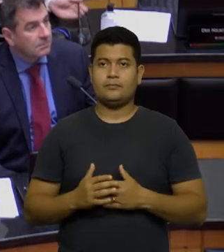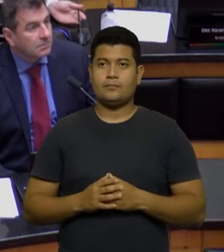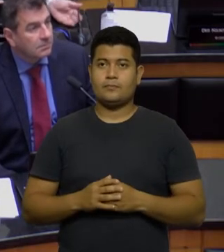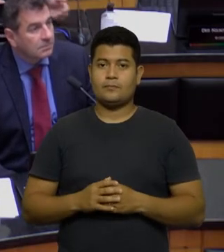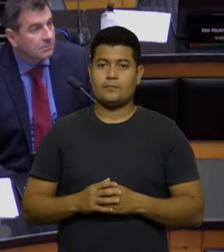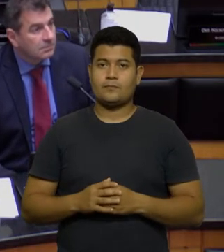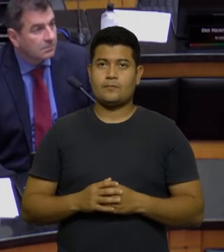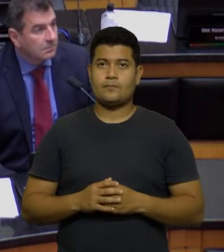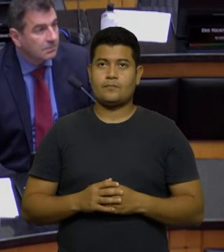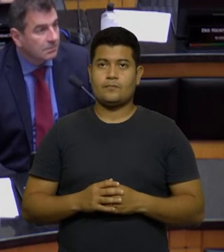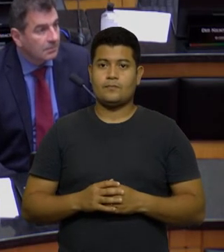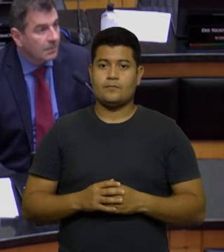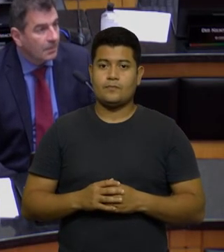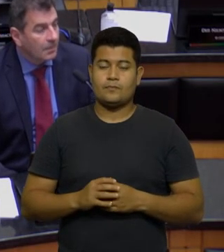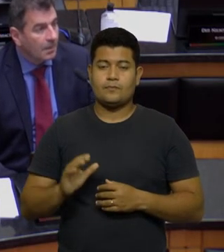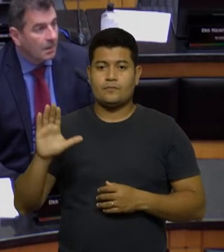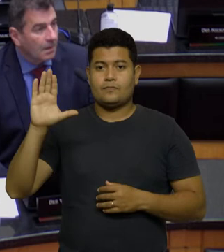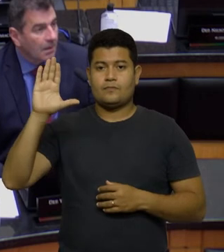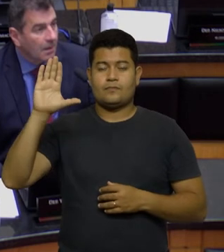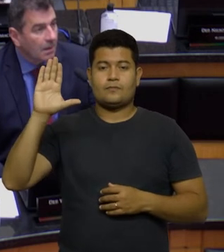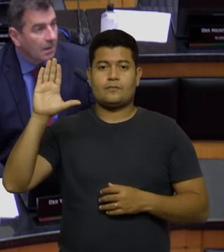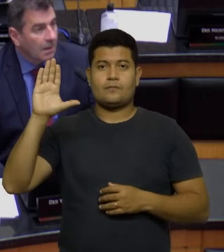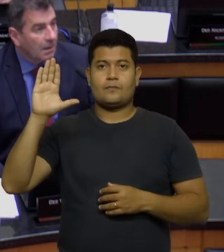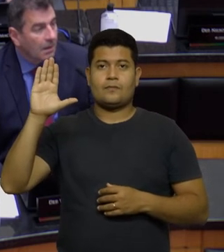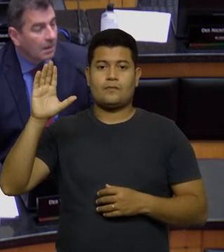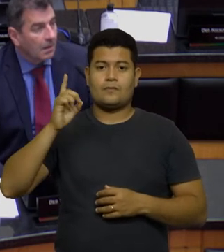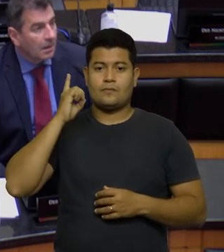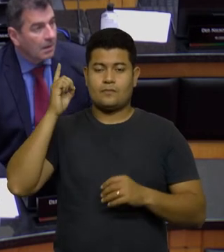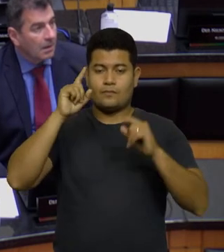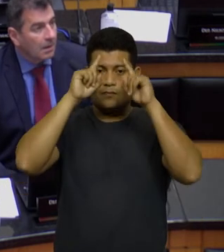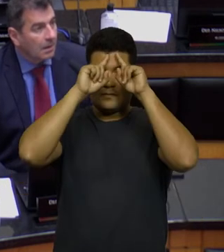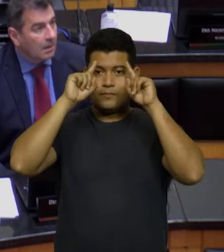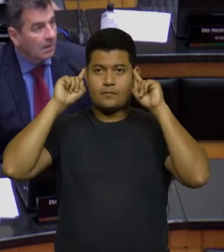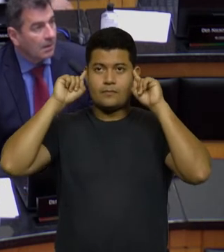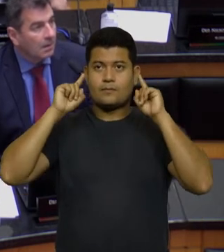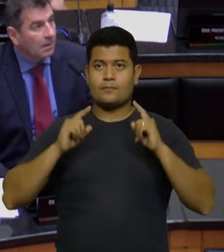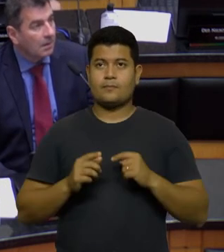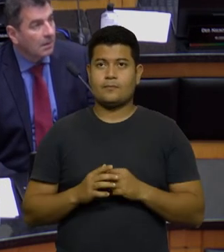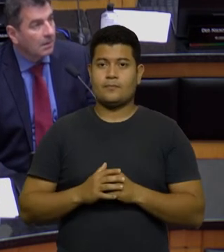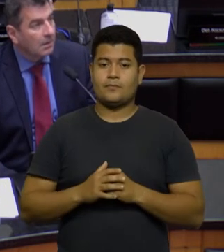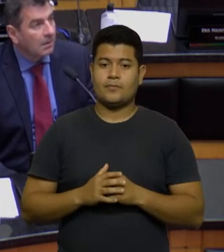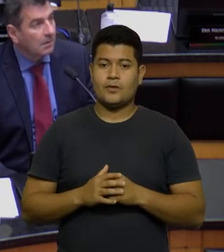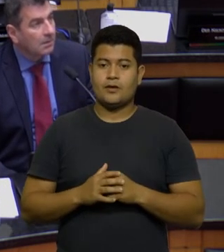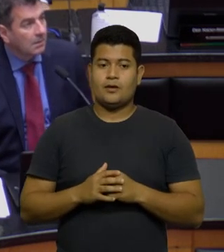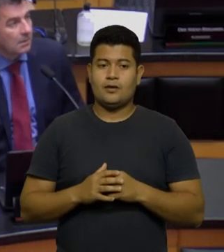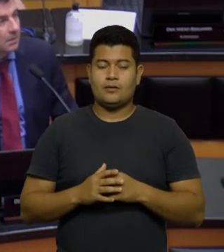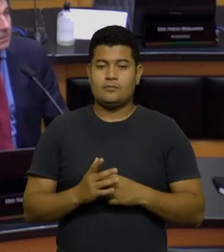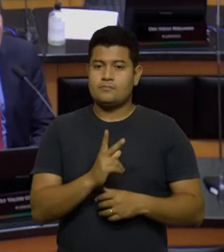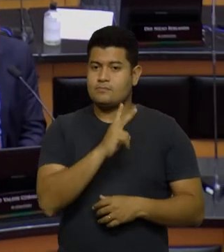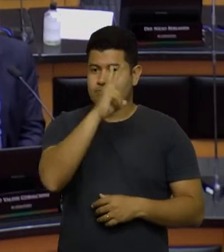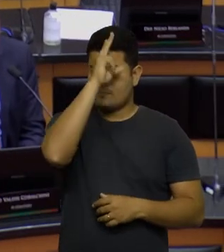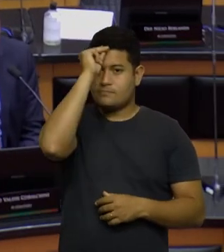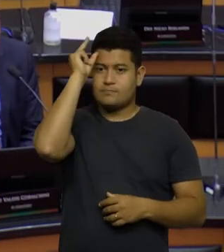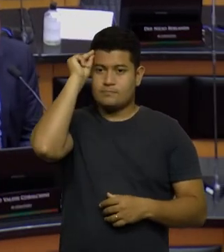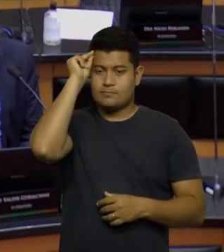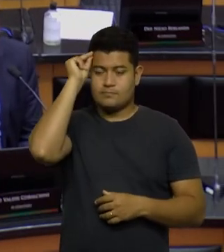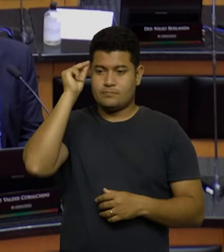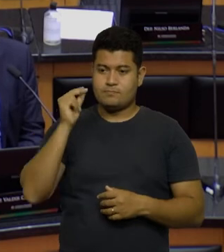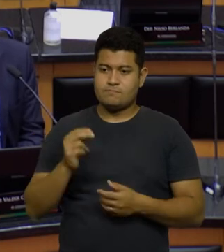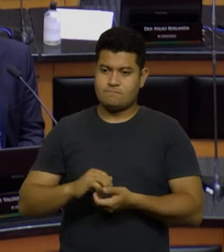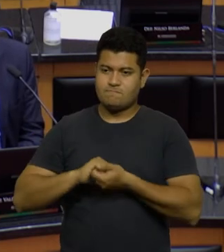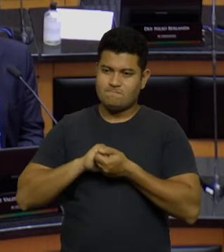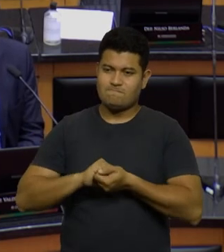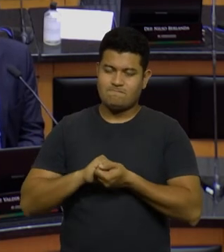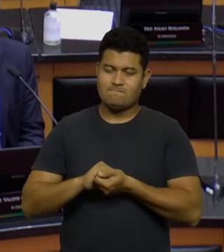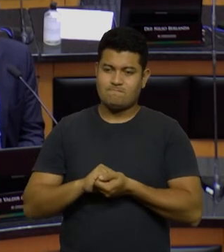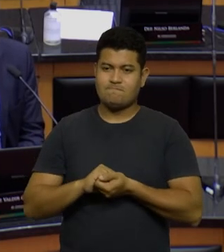presidente. Deputado Sareta. Senhor presidente, senhores deputados, queria cumprimentar o prefeito